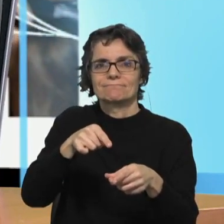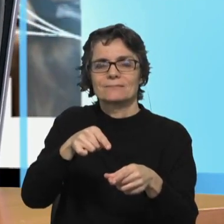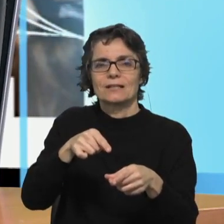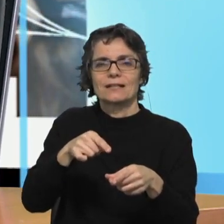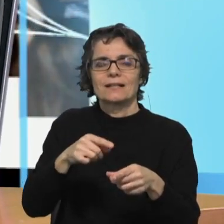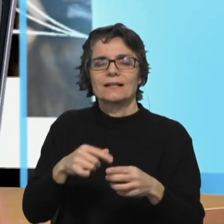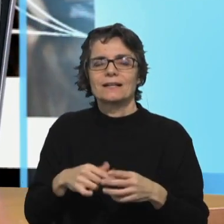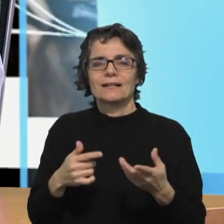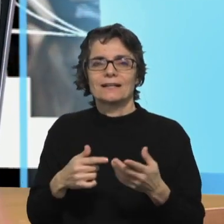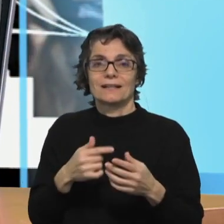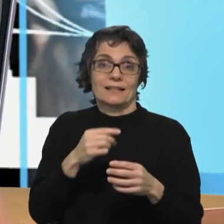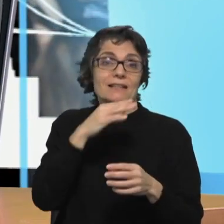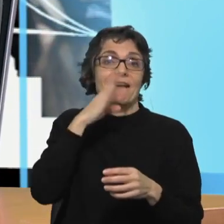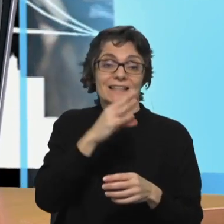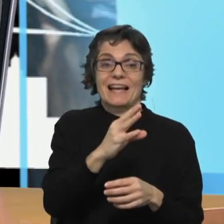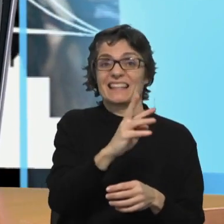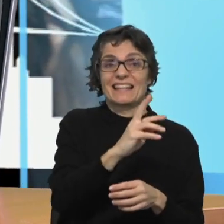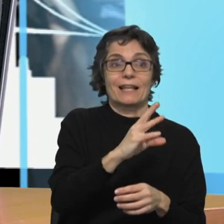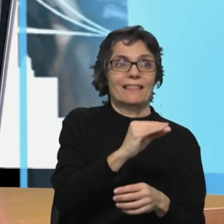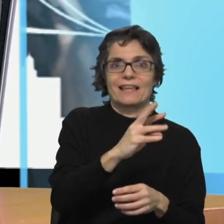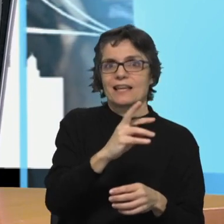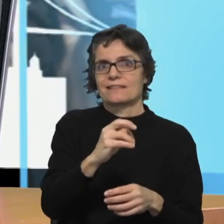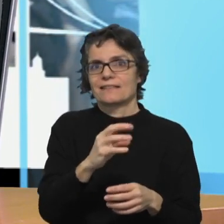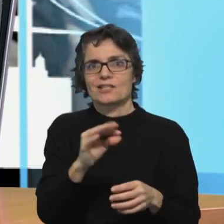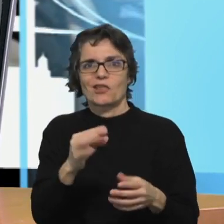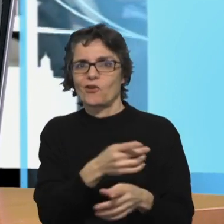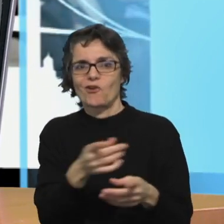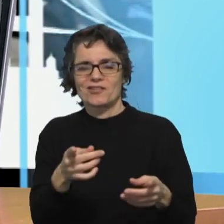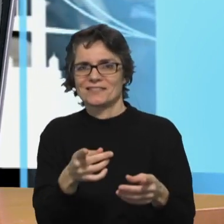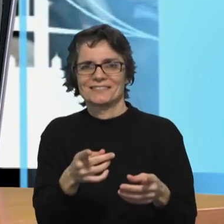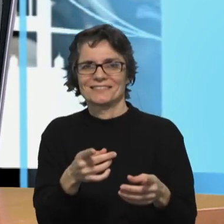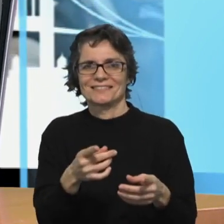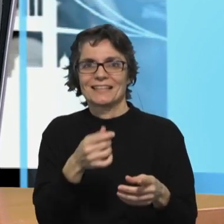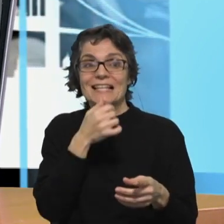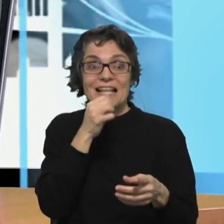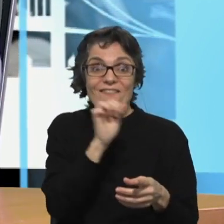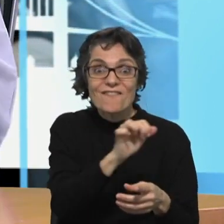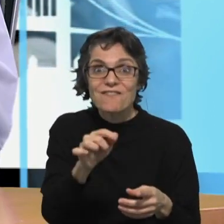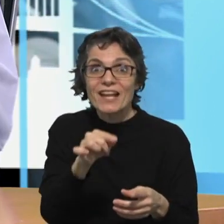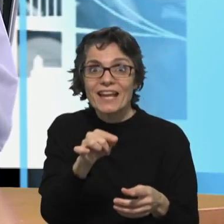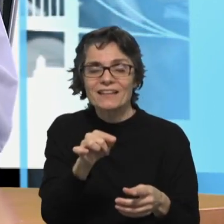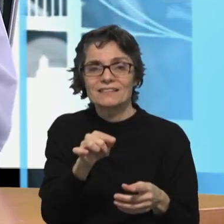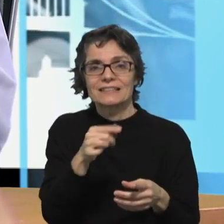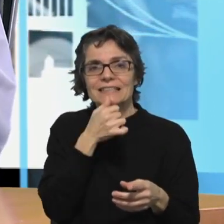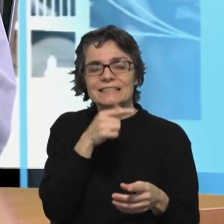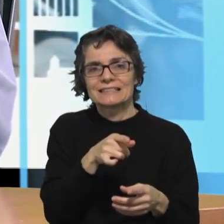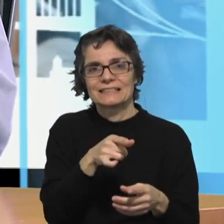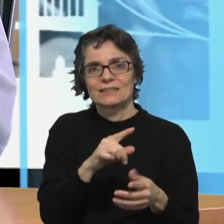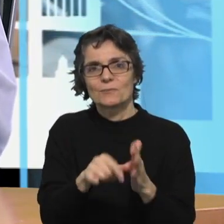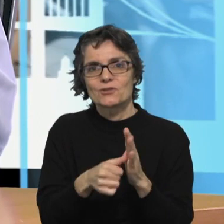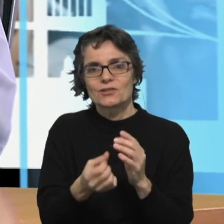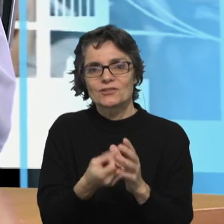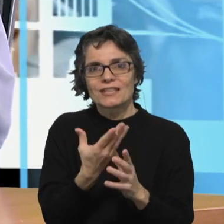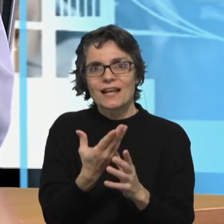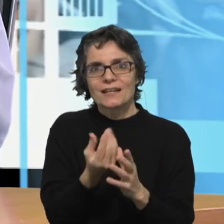grande de quem tem 10, 12, 13, 14 anos, não é? Gente dessa idade tem a capacidade de protagonizar o todo o projeto,